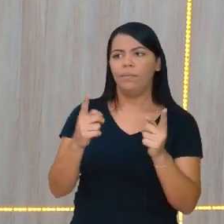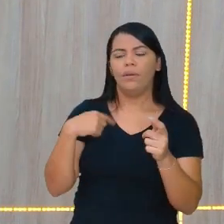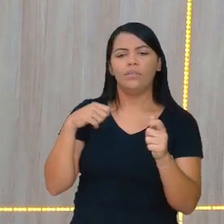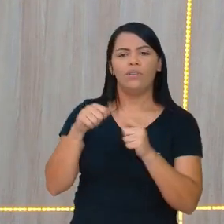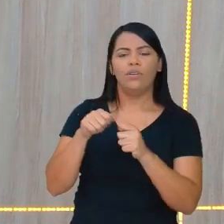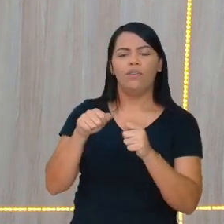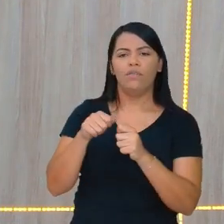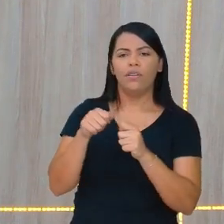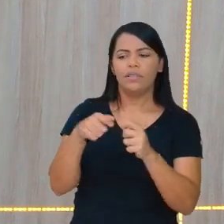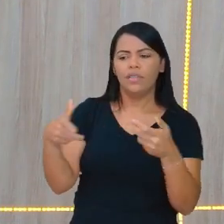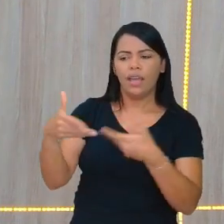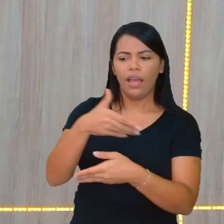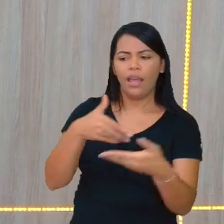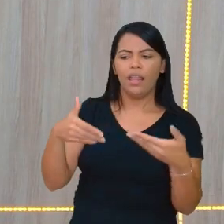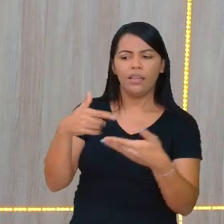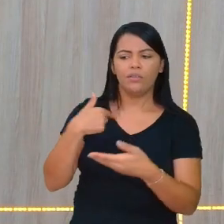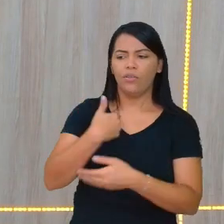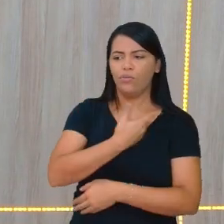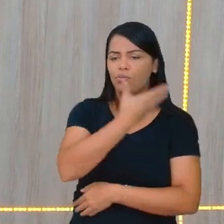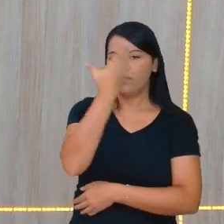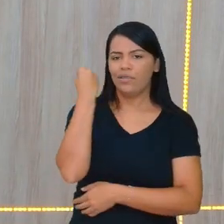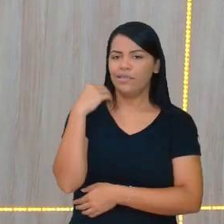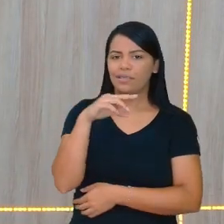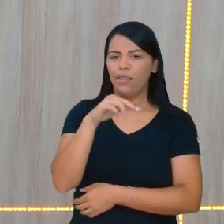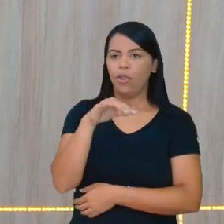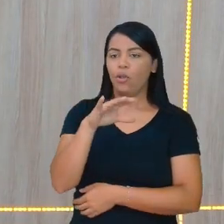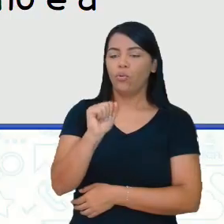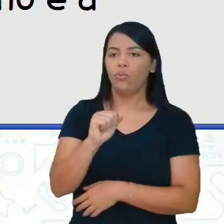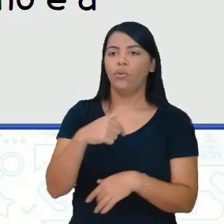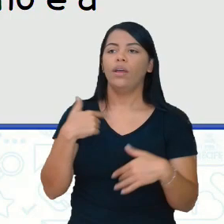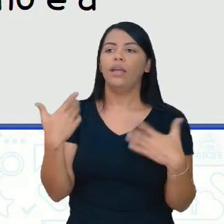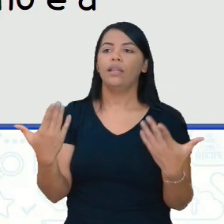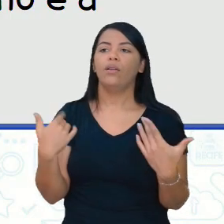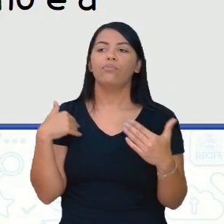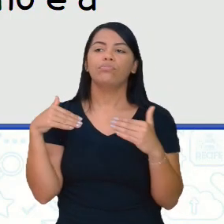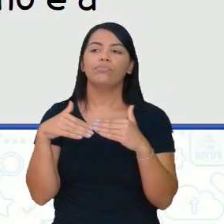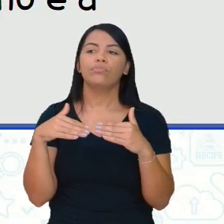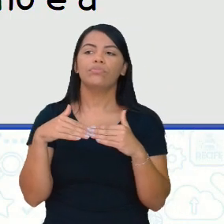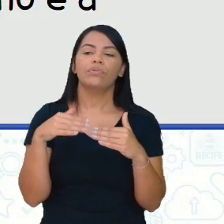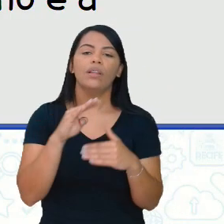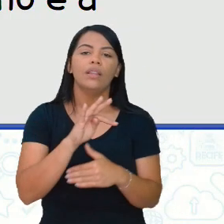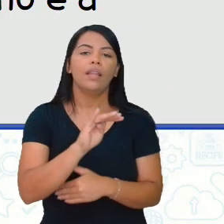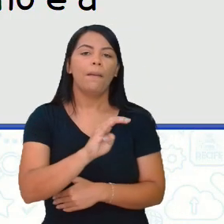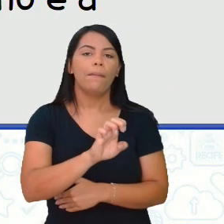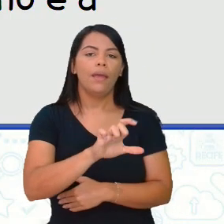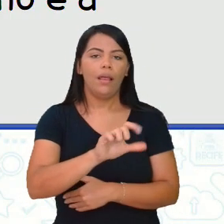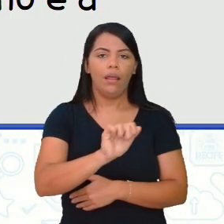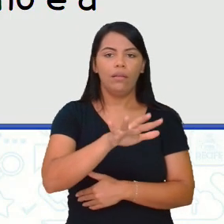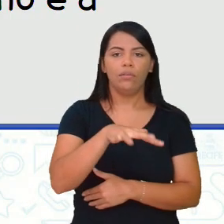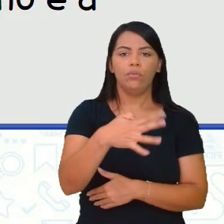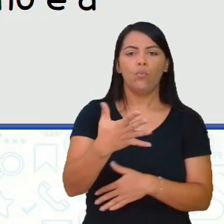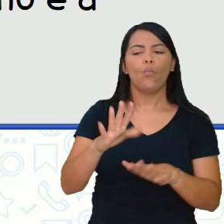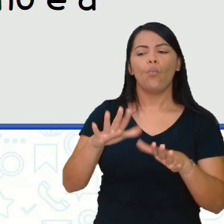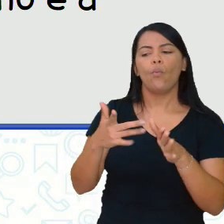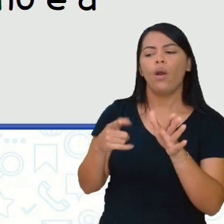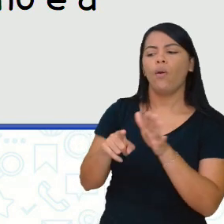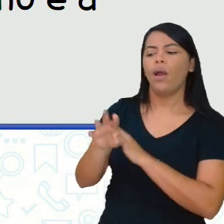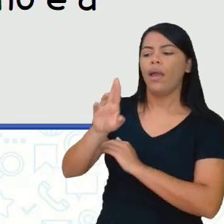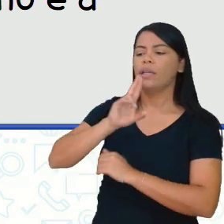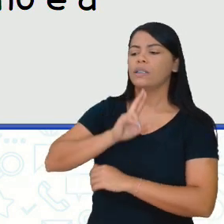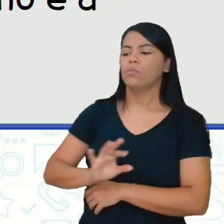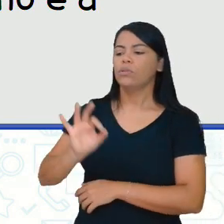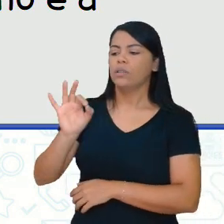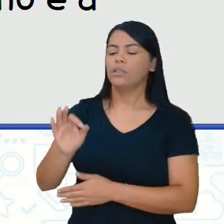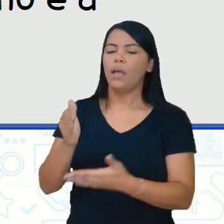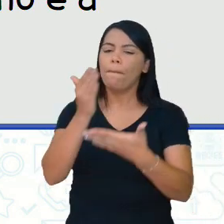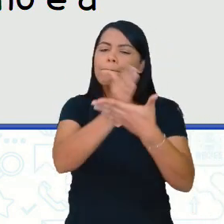Tá? Então, bora lá. Com base nessa tabela, qual é a alternativa correta?